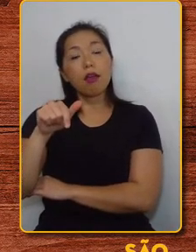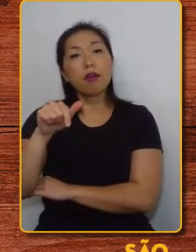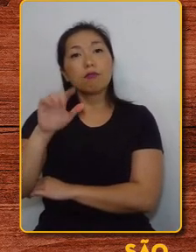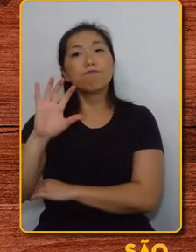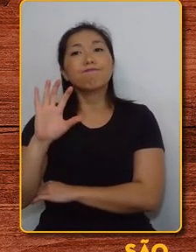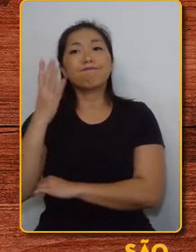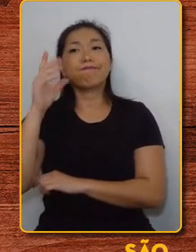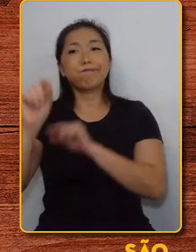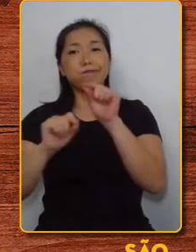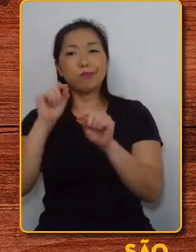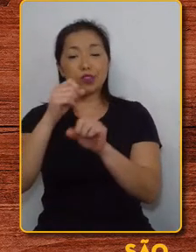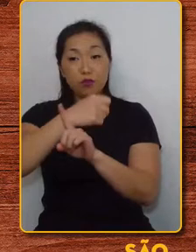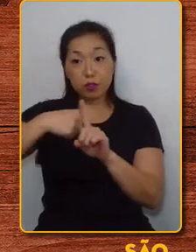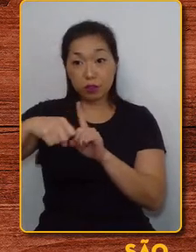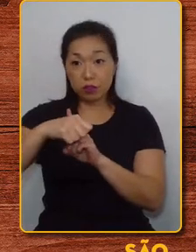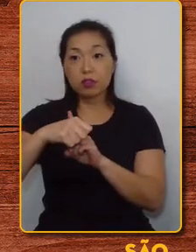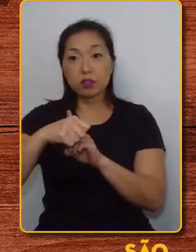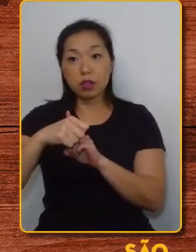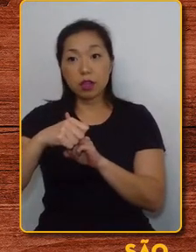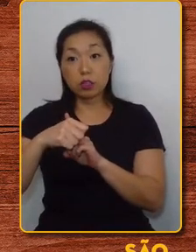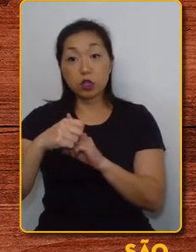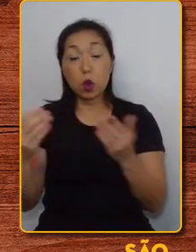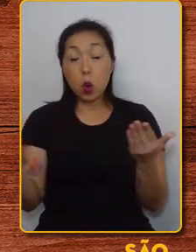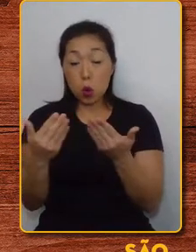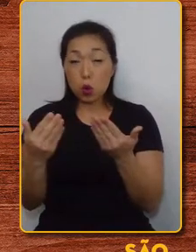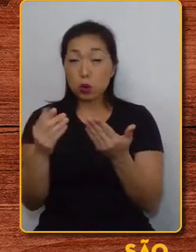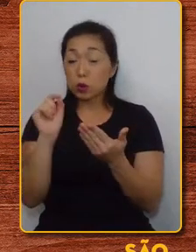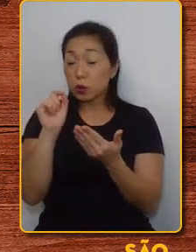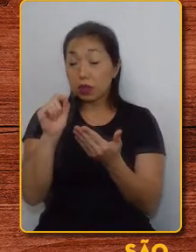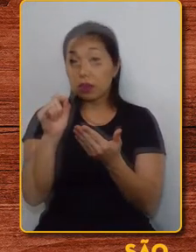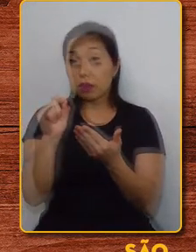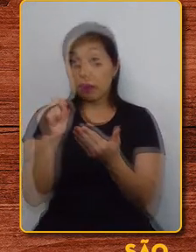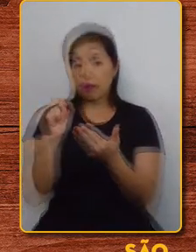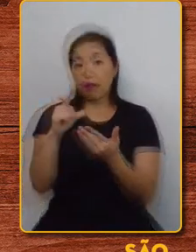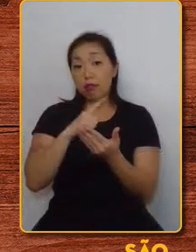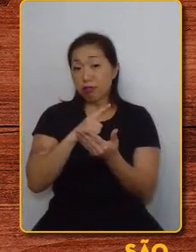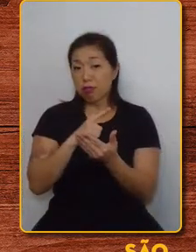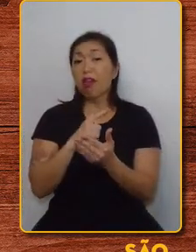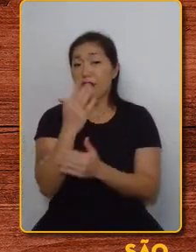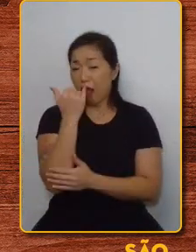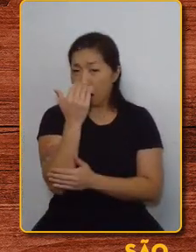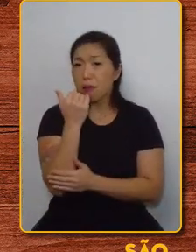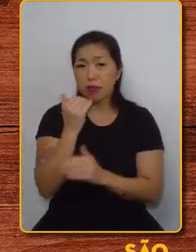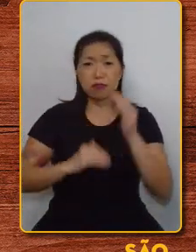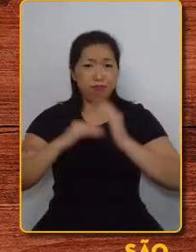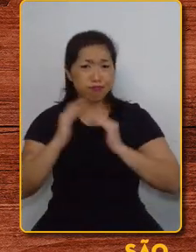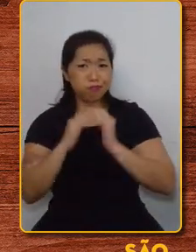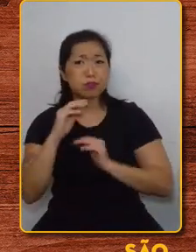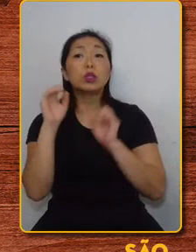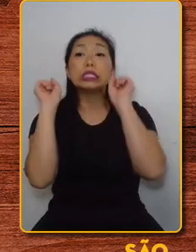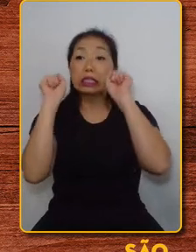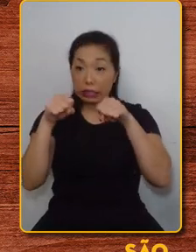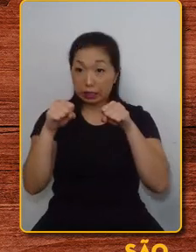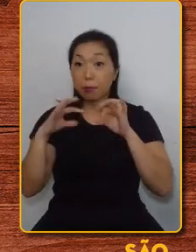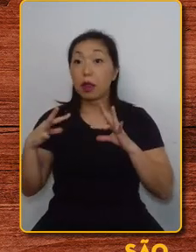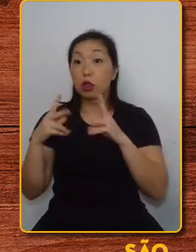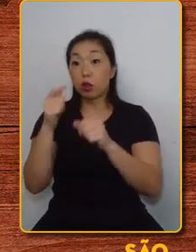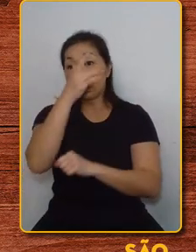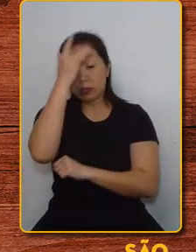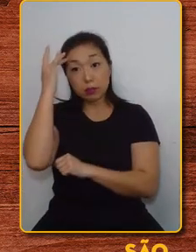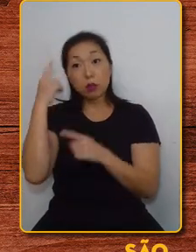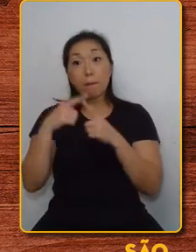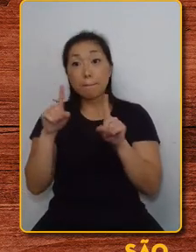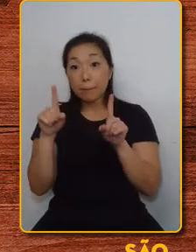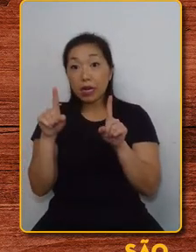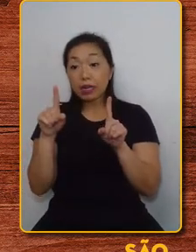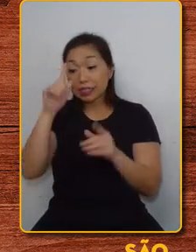alimentos, ela não é a causadora da fome, porque a gente produz alimento suficiente para todo mundo, mas existem nas decisões da nossa sociedade